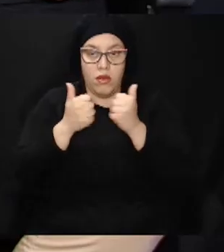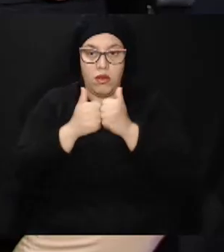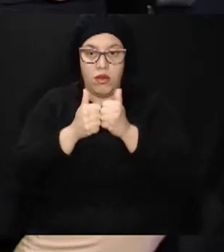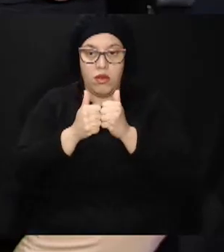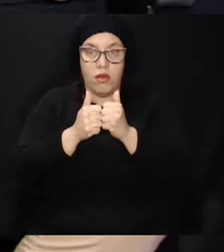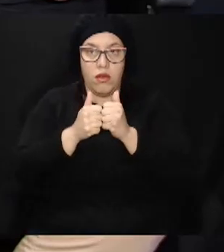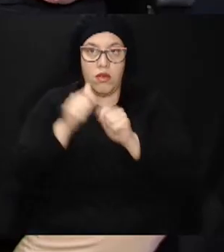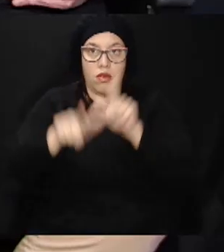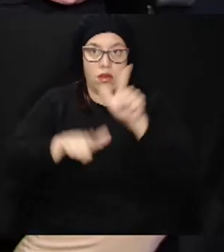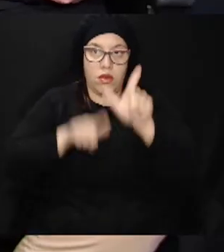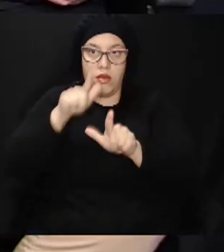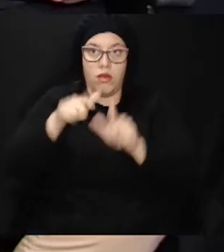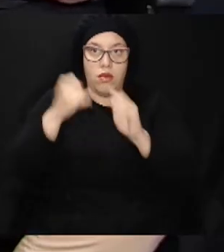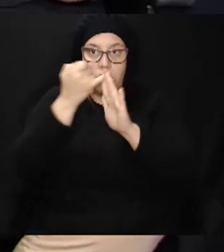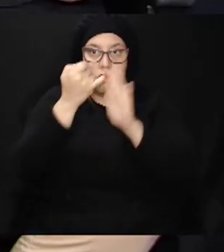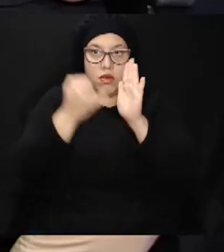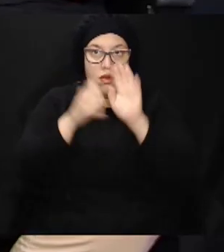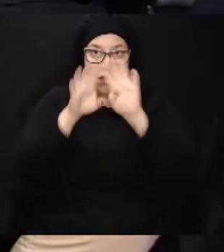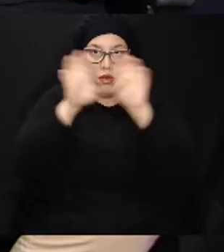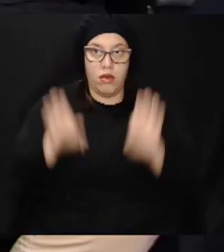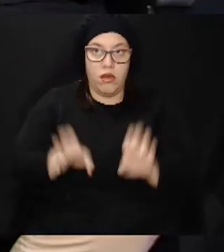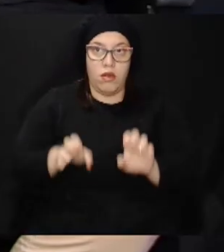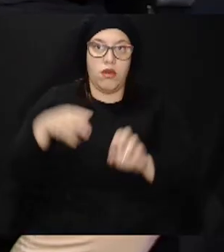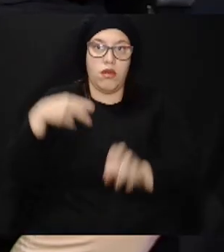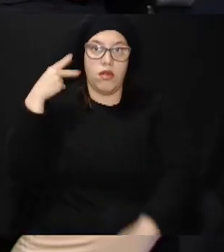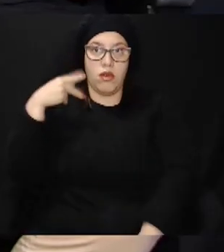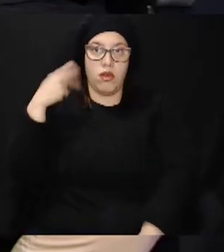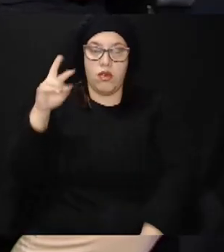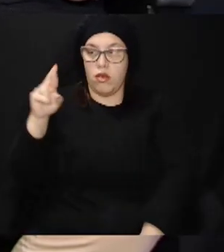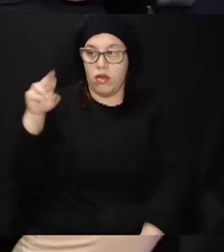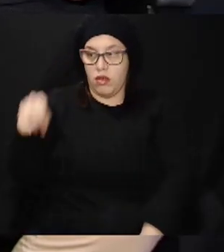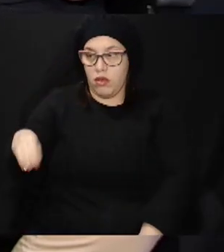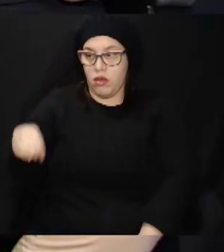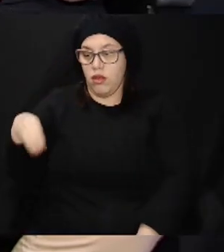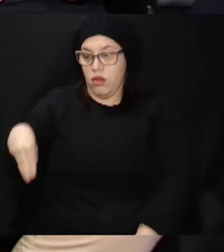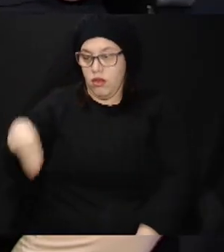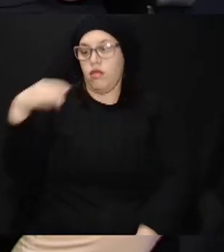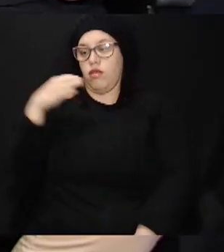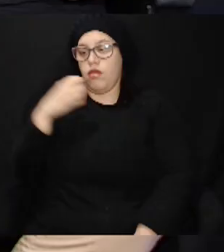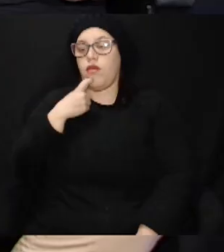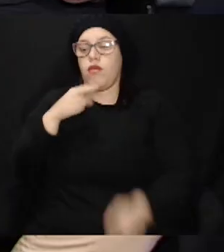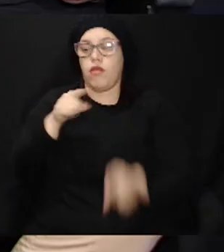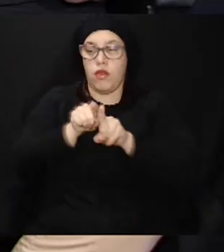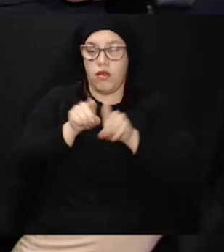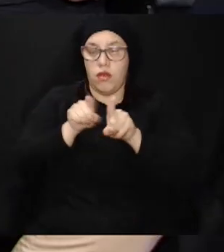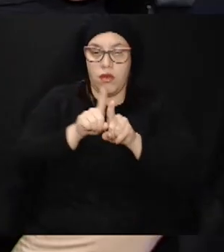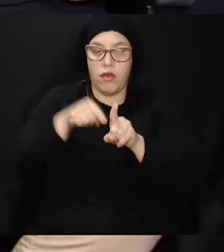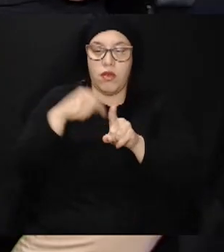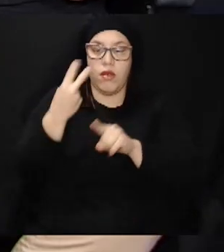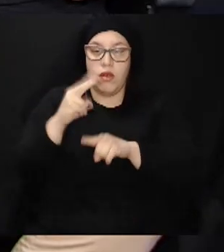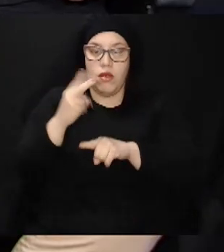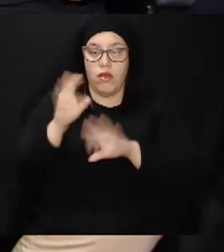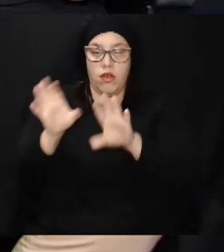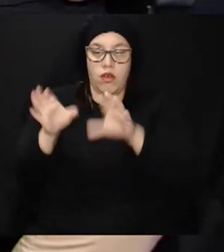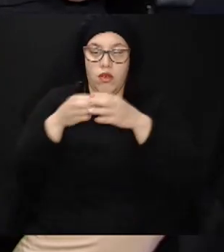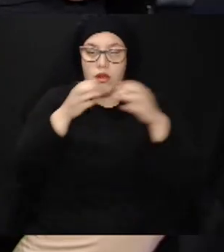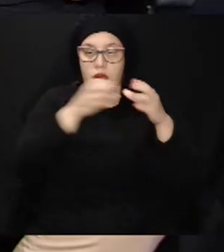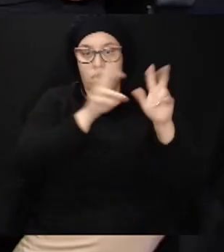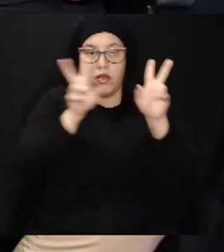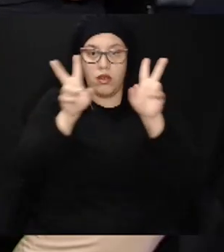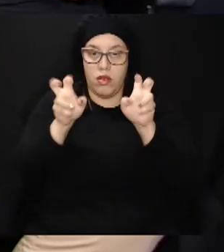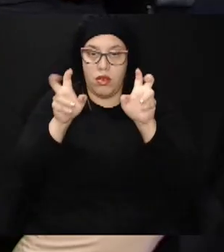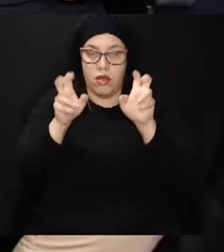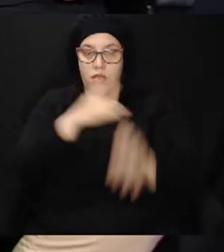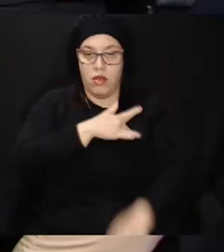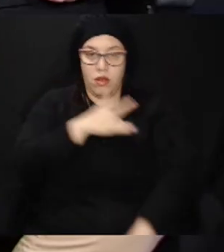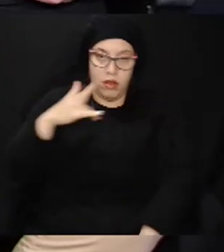e Infraestrutura do Parlamento da Região Metropolitana de Campinas e também membro de outras 2 comissões temáticas, a de Saúde